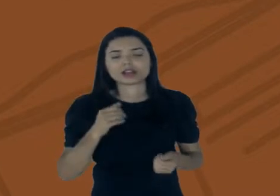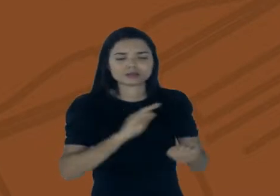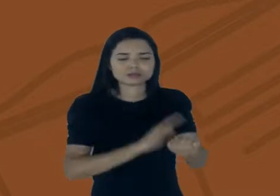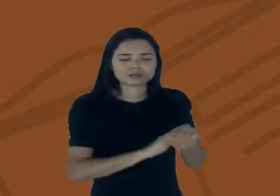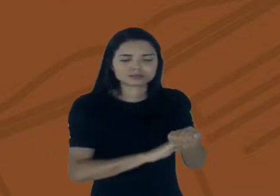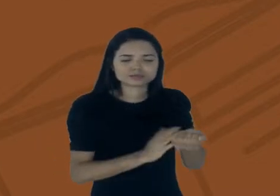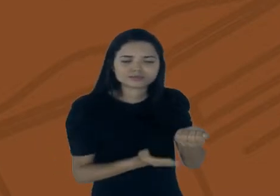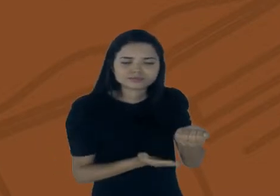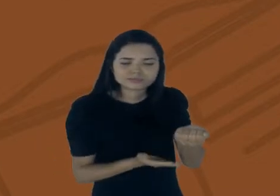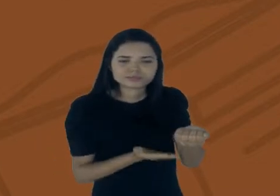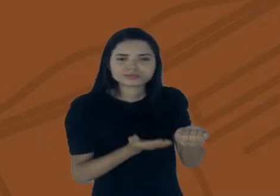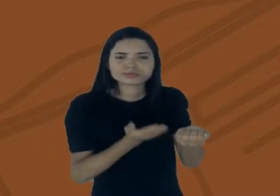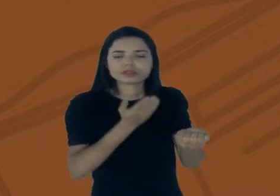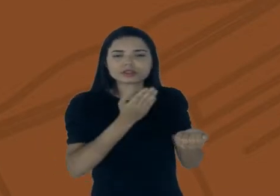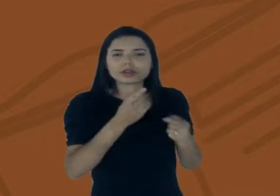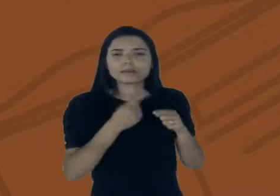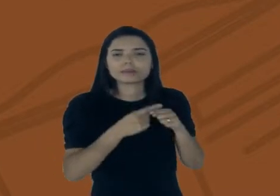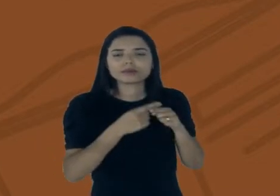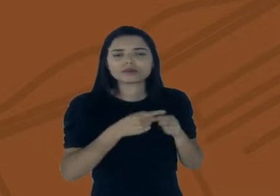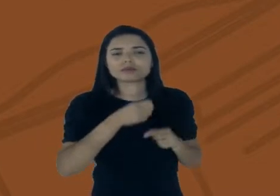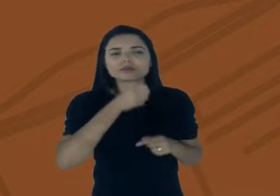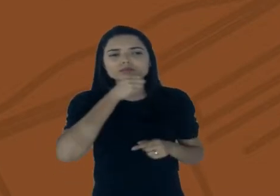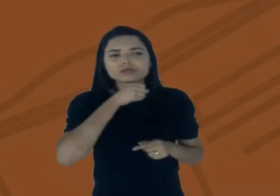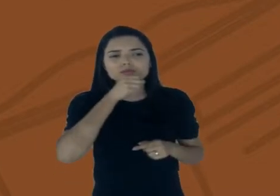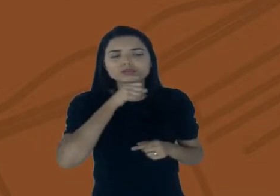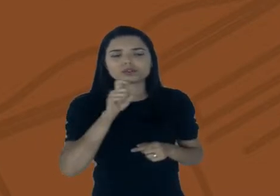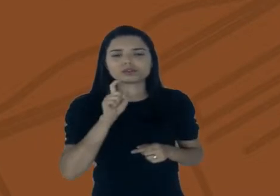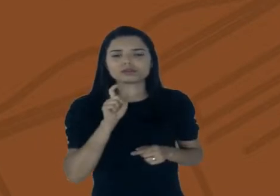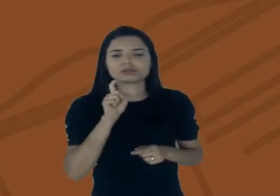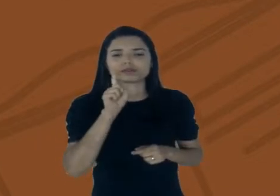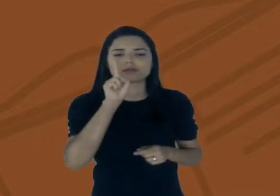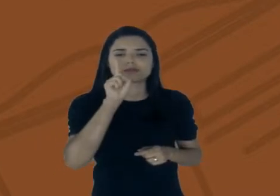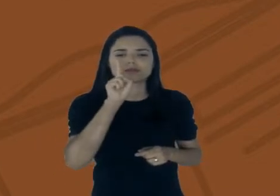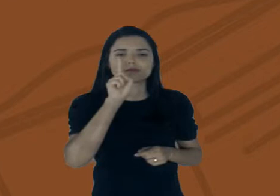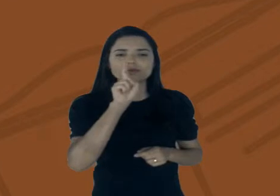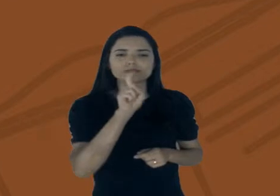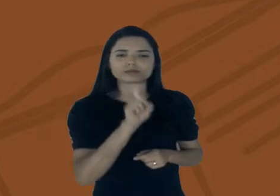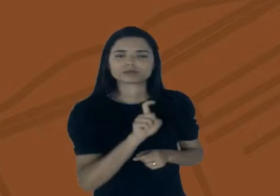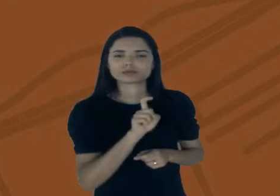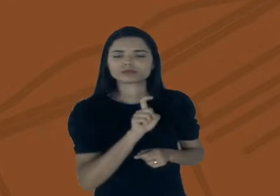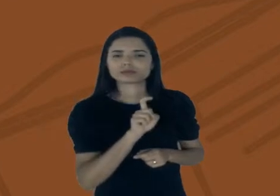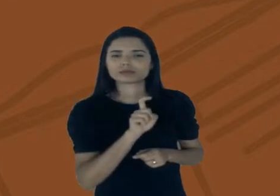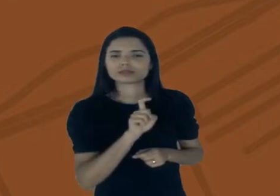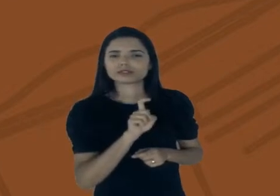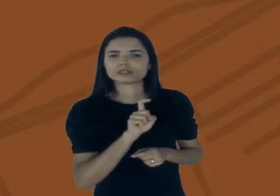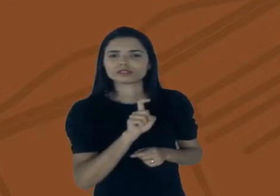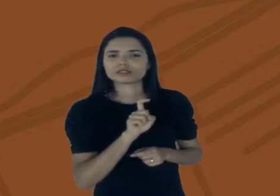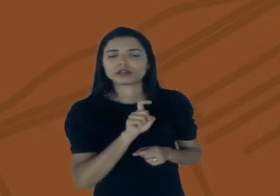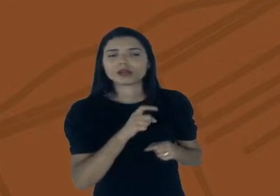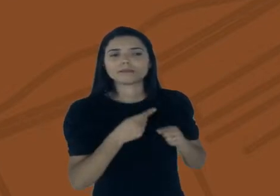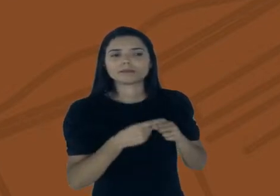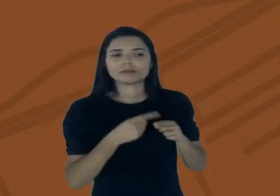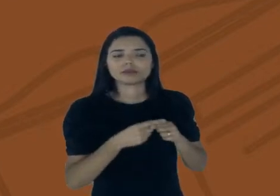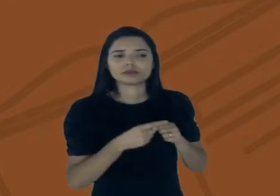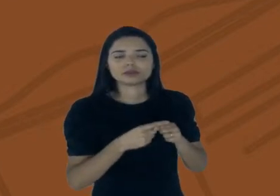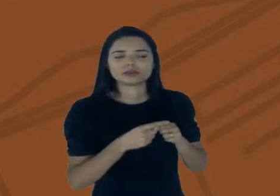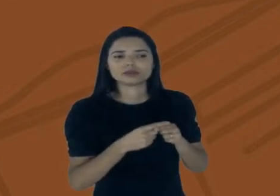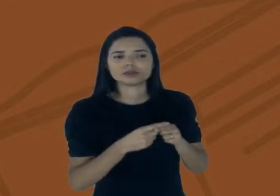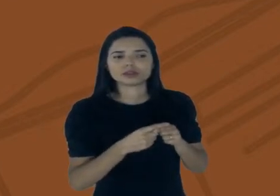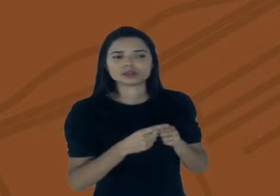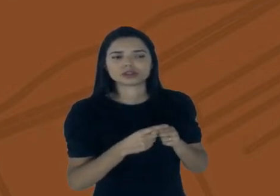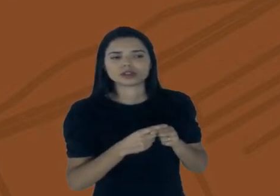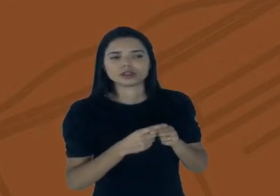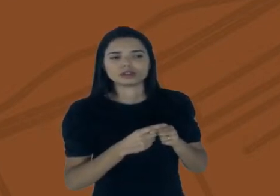se dá com o envelhecimento, principalmente se relacionando com o aumento da rigidez da parede arterial.